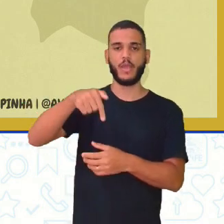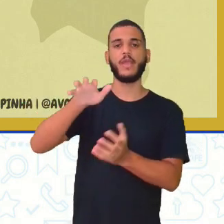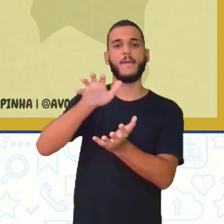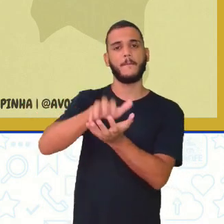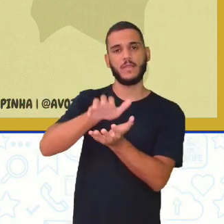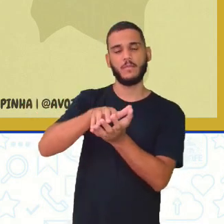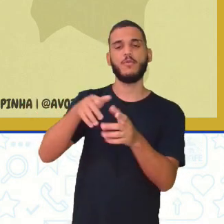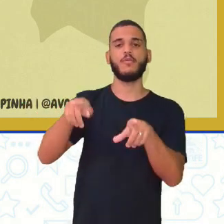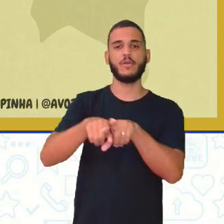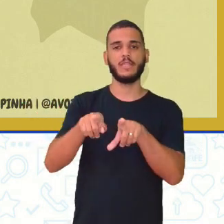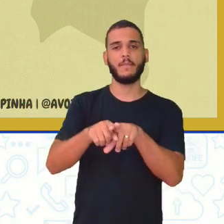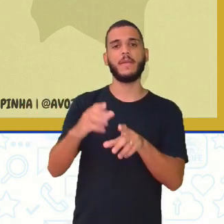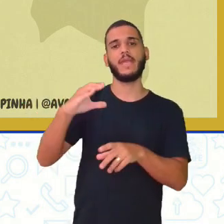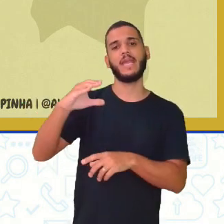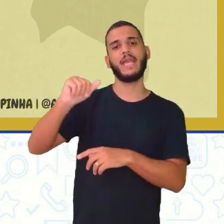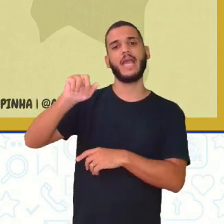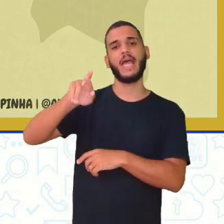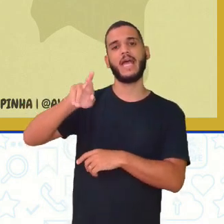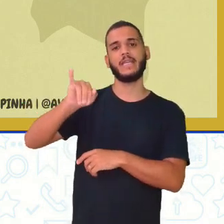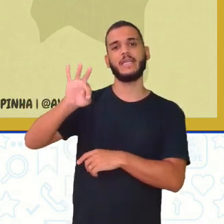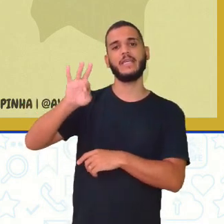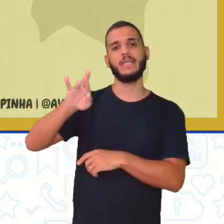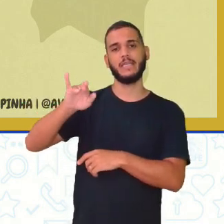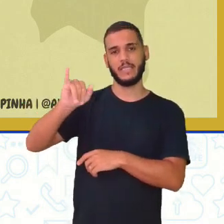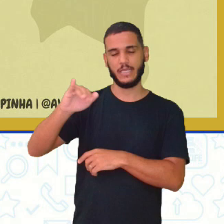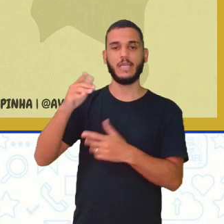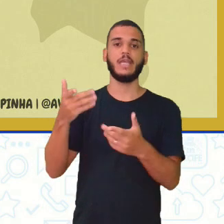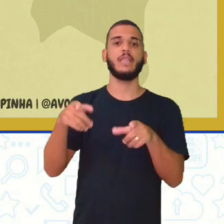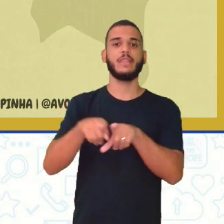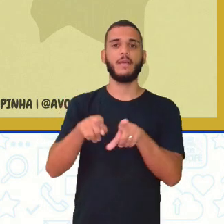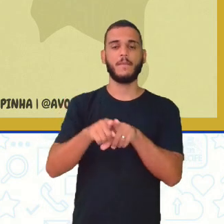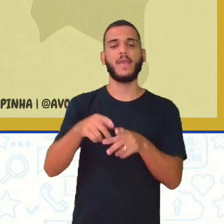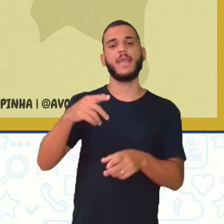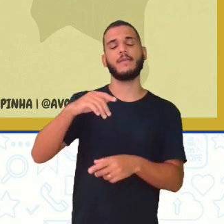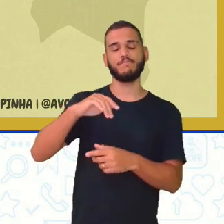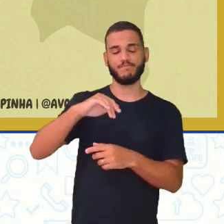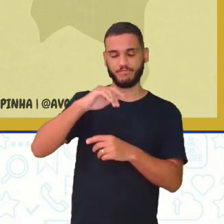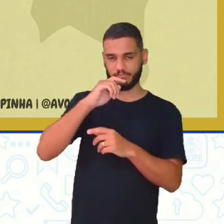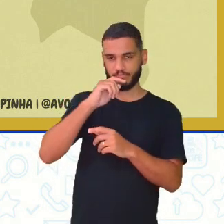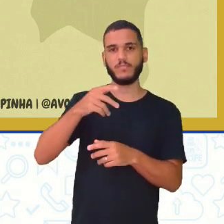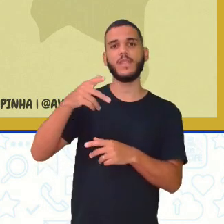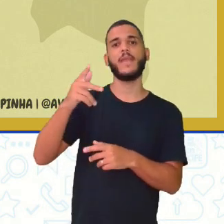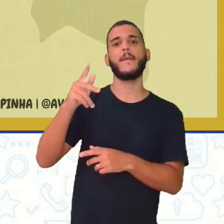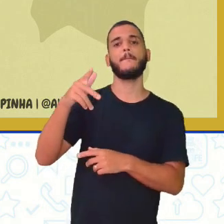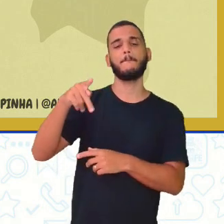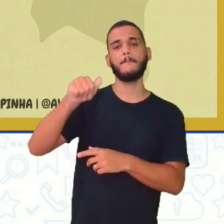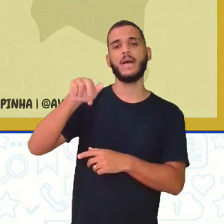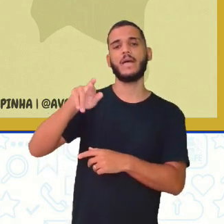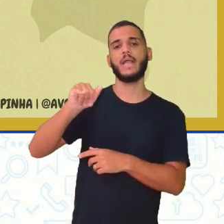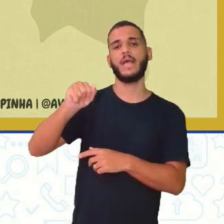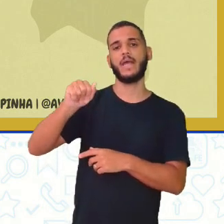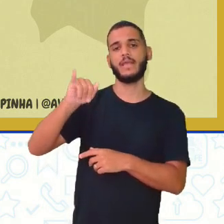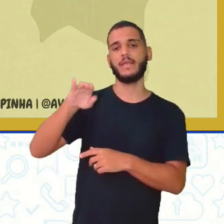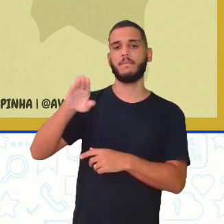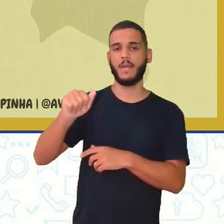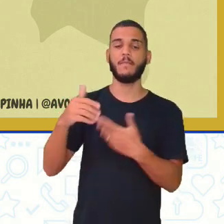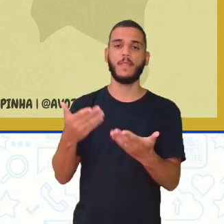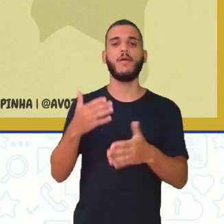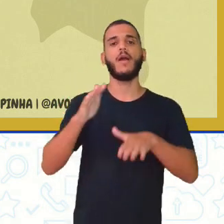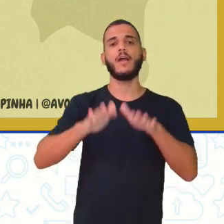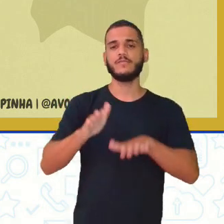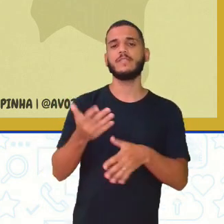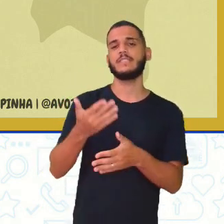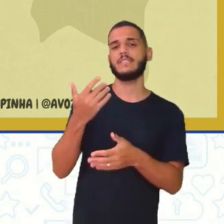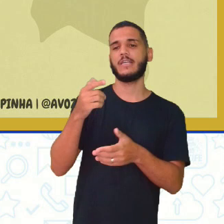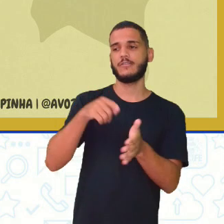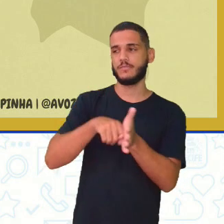nessa minha trajetória desses anos aqui de pesquisa que a poesia ela exerce um papel fundamental na memória, mas como muitas vezes